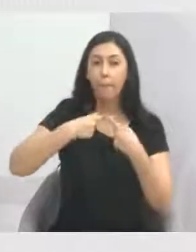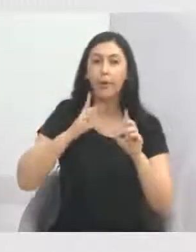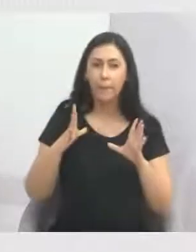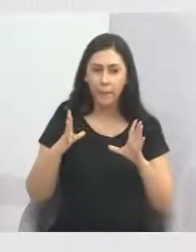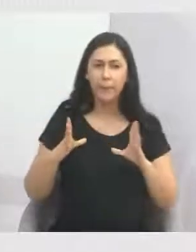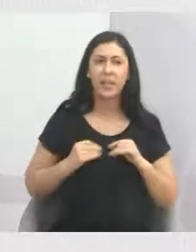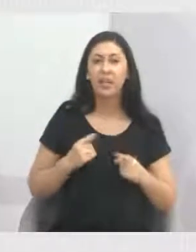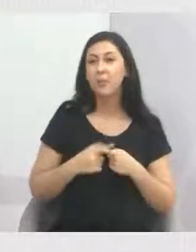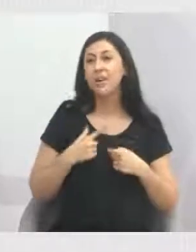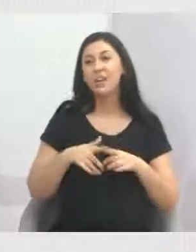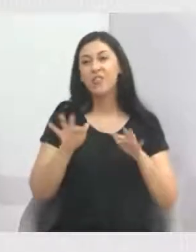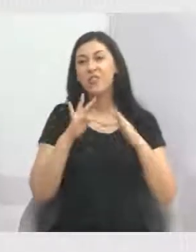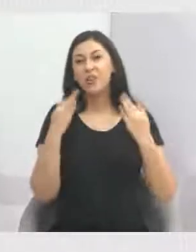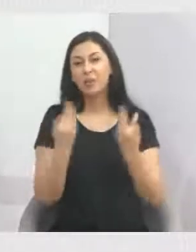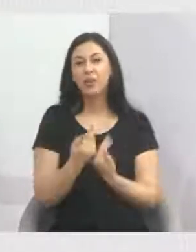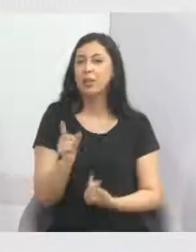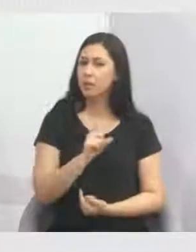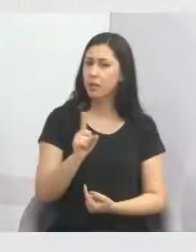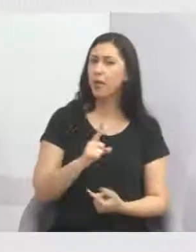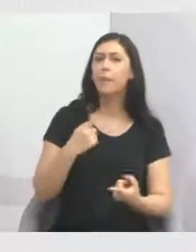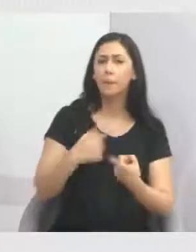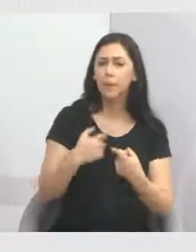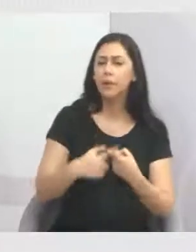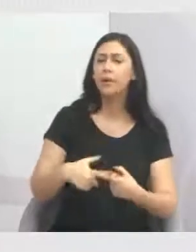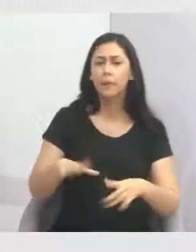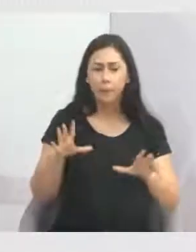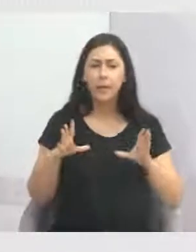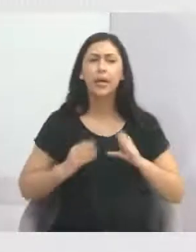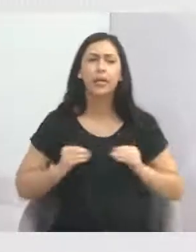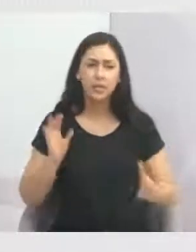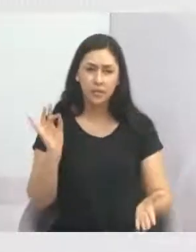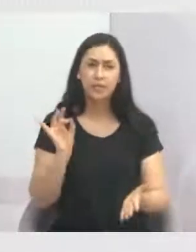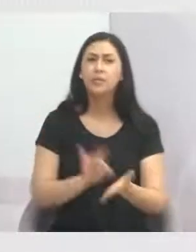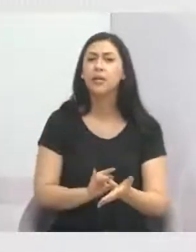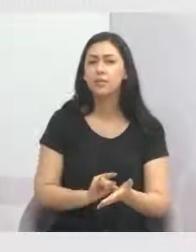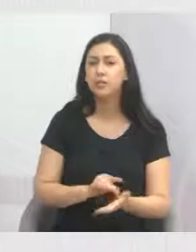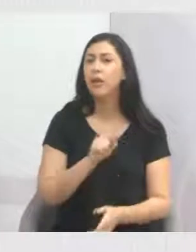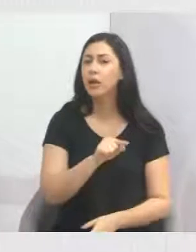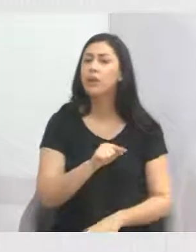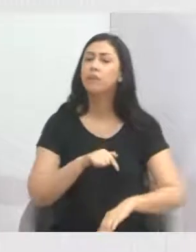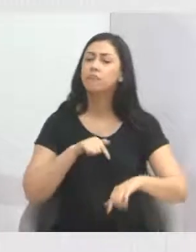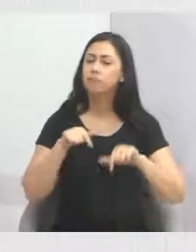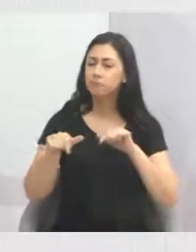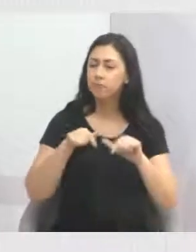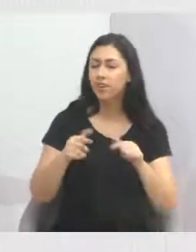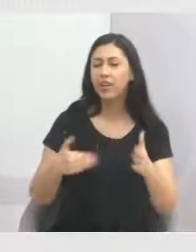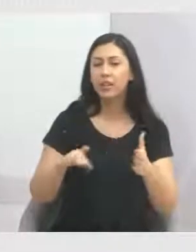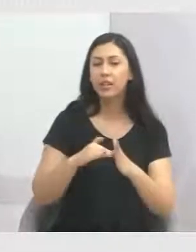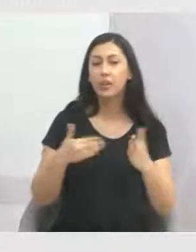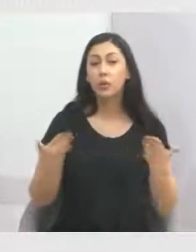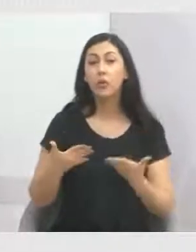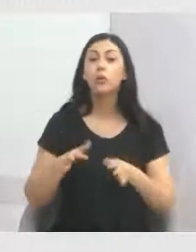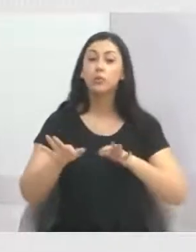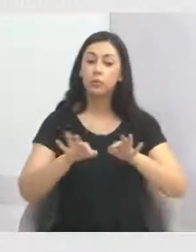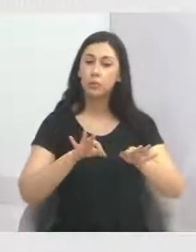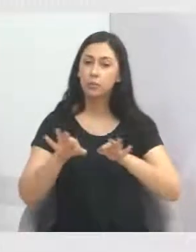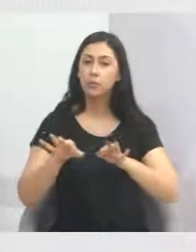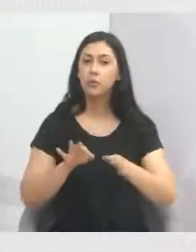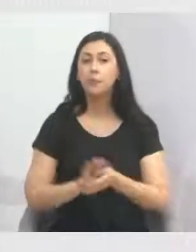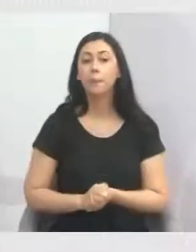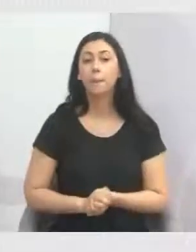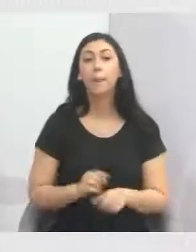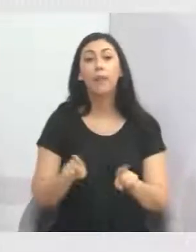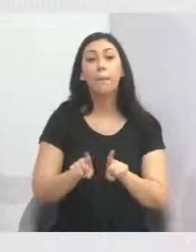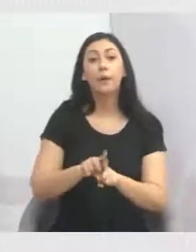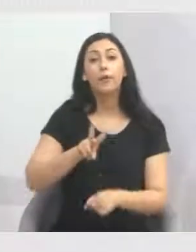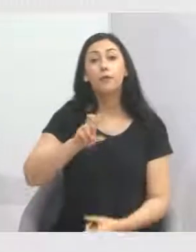casa. Não é porque é meu sobrinho, não. Ele merece pelo que ele fez e o que ele faz até hoje no projeto aí. Né, Valmir? Valmir sabe